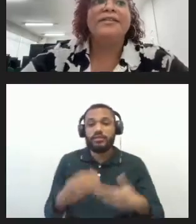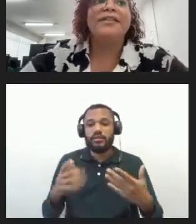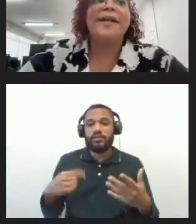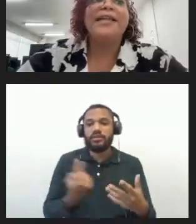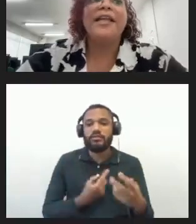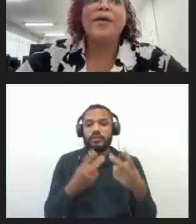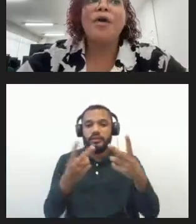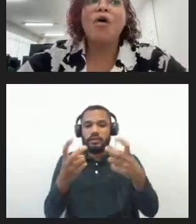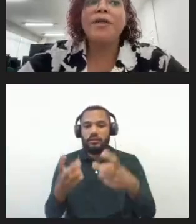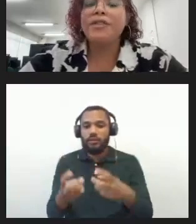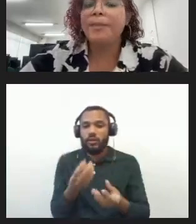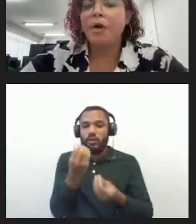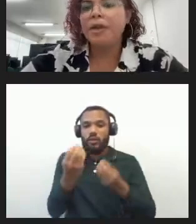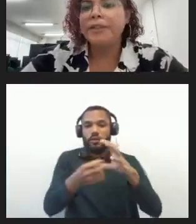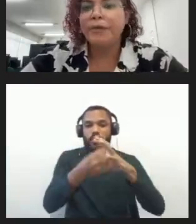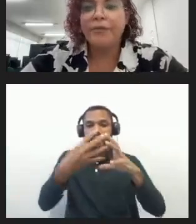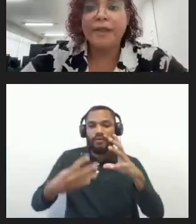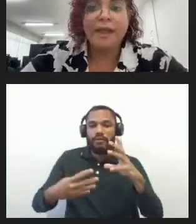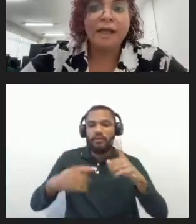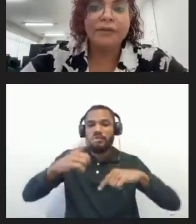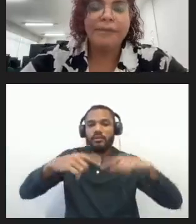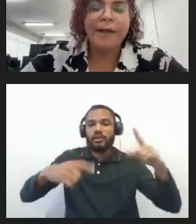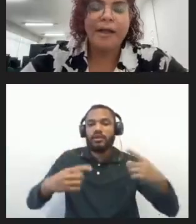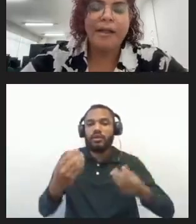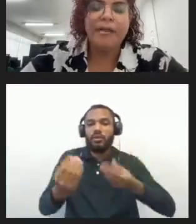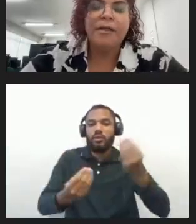de utilização desse material e como a gente pode